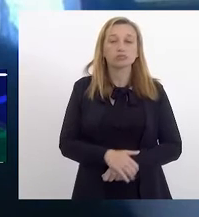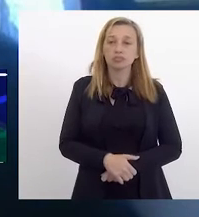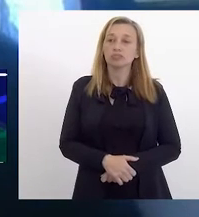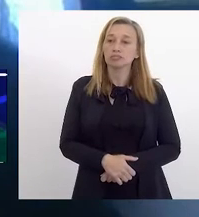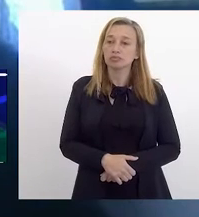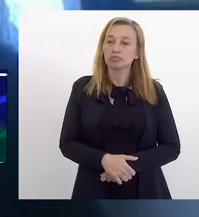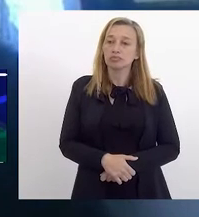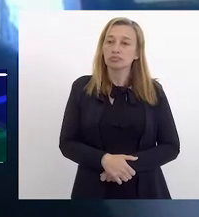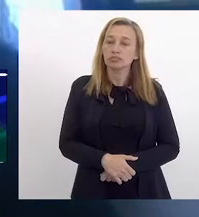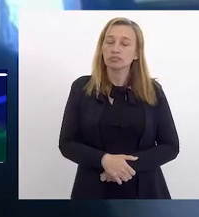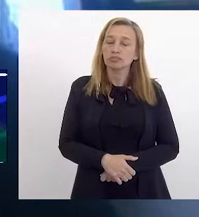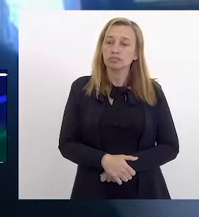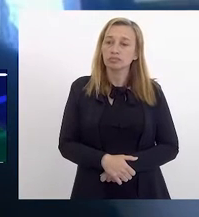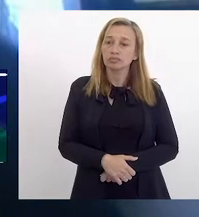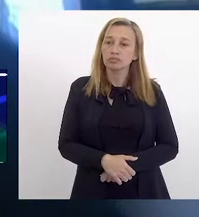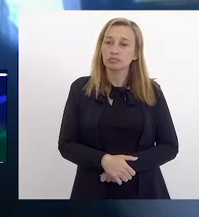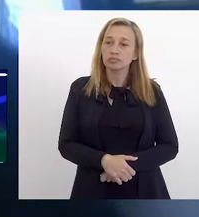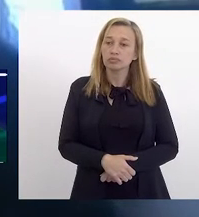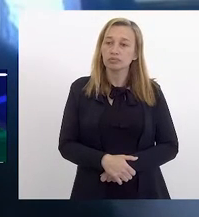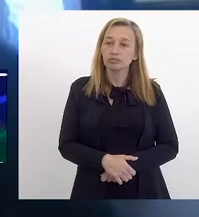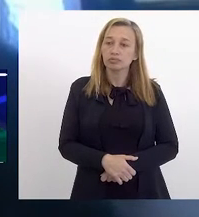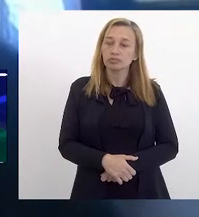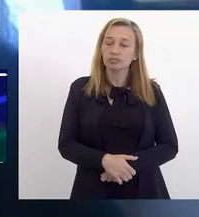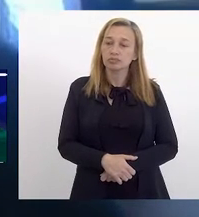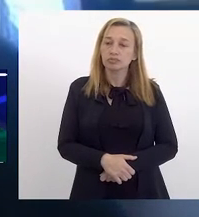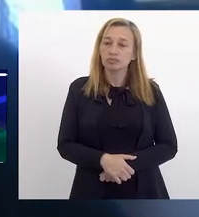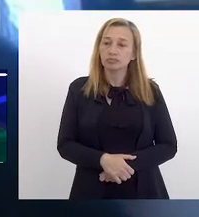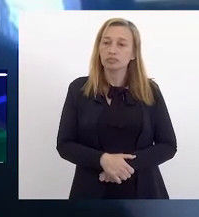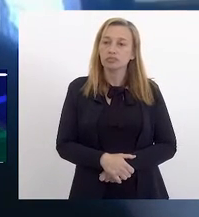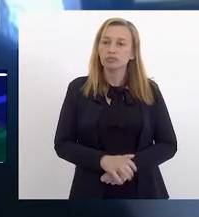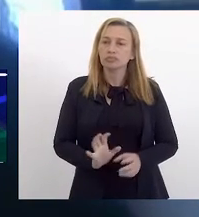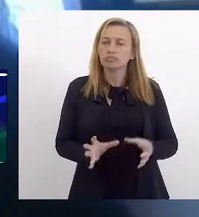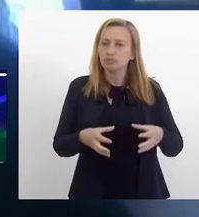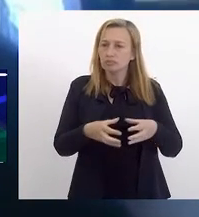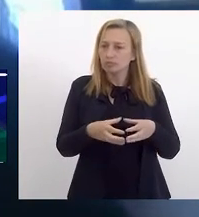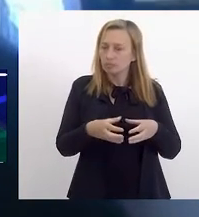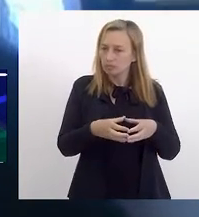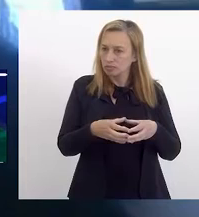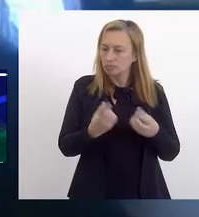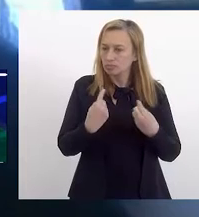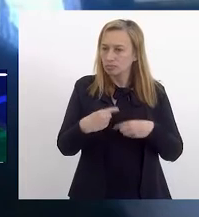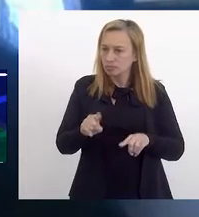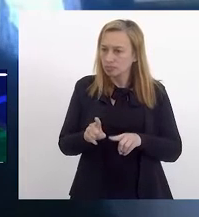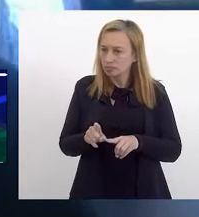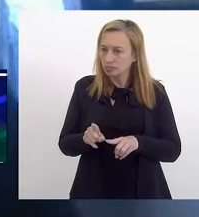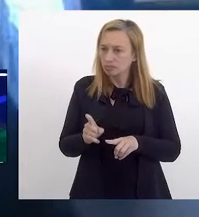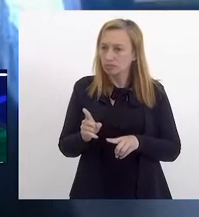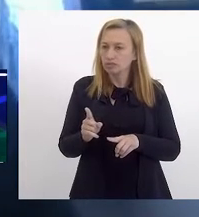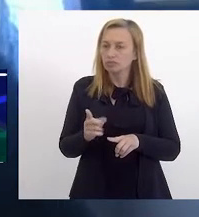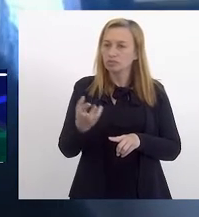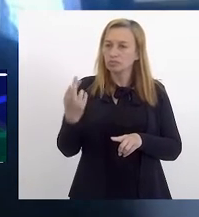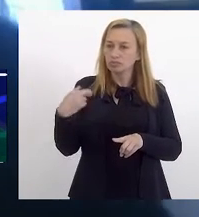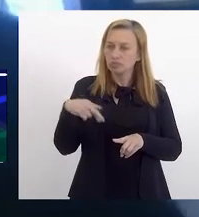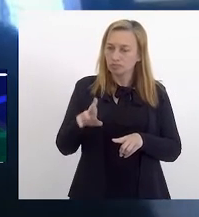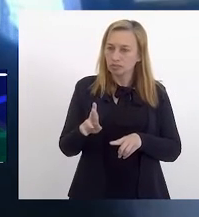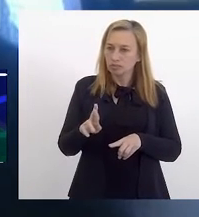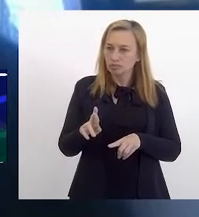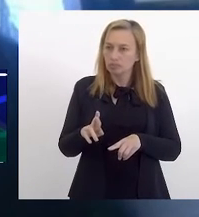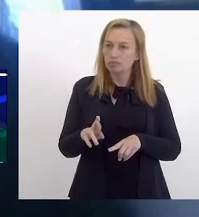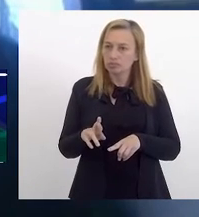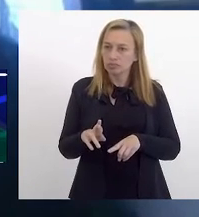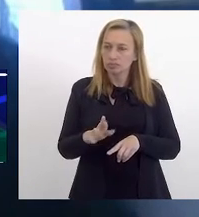é necessário. Inclusive, na comissão permanente de combate à intolerância e ao racismo,